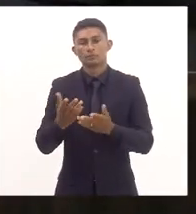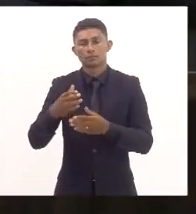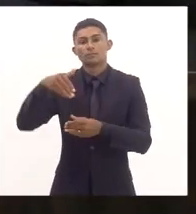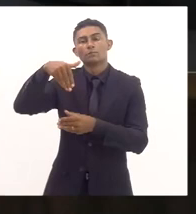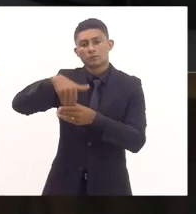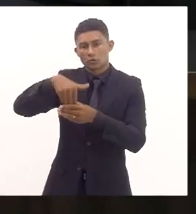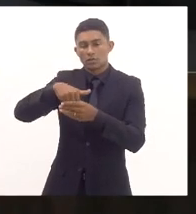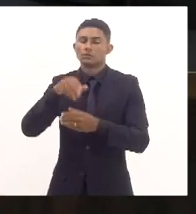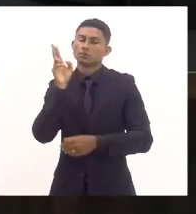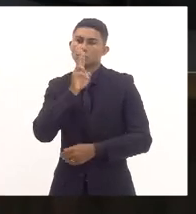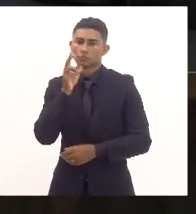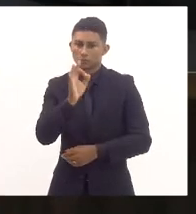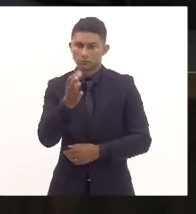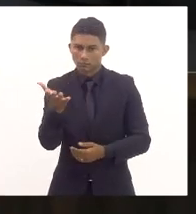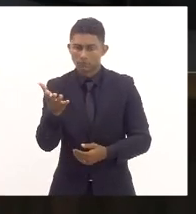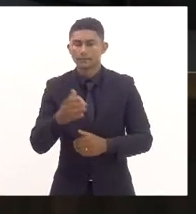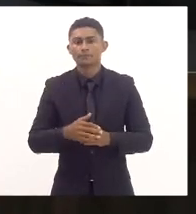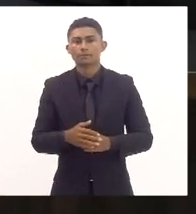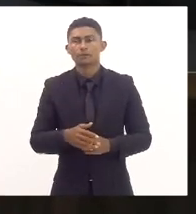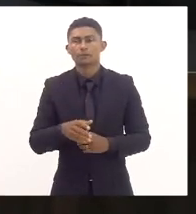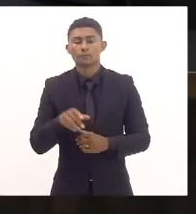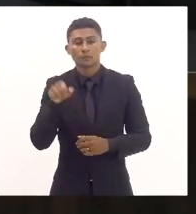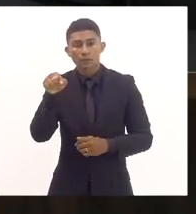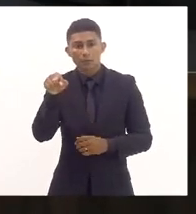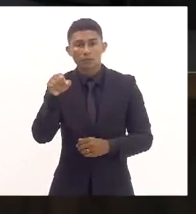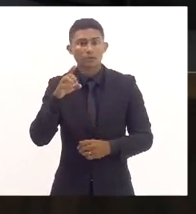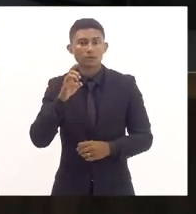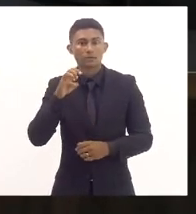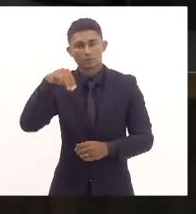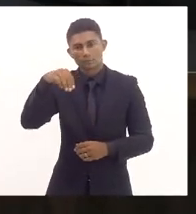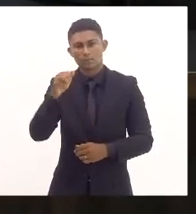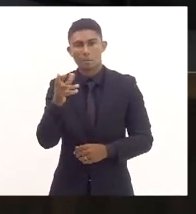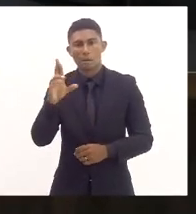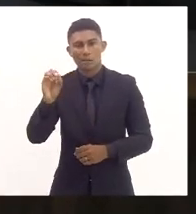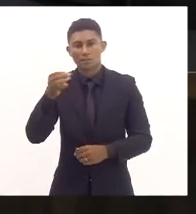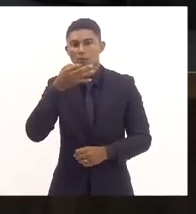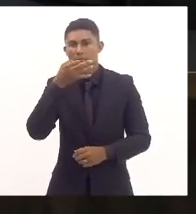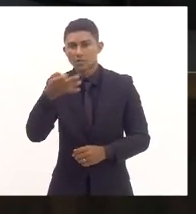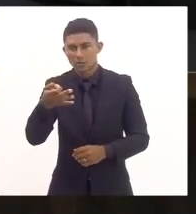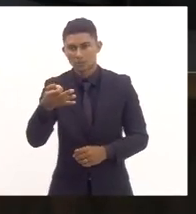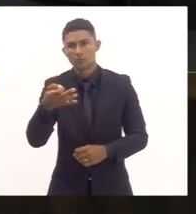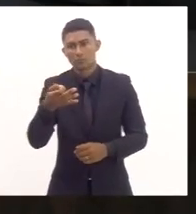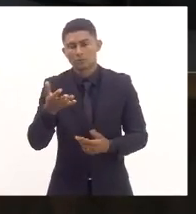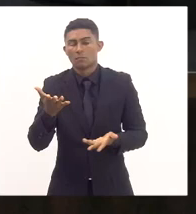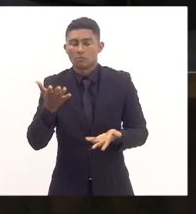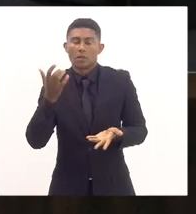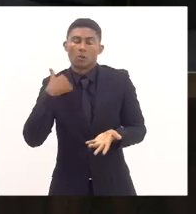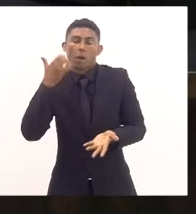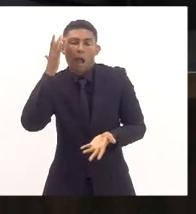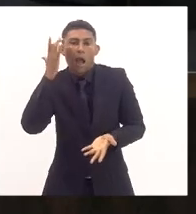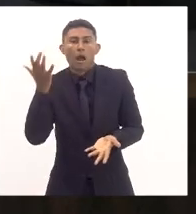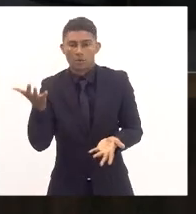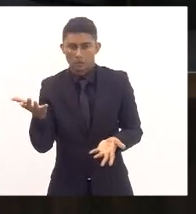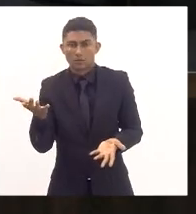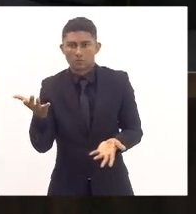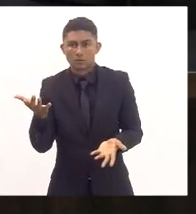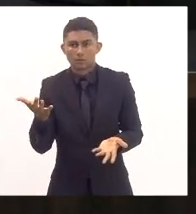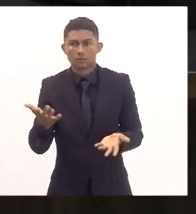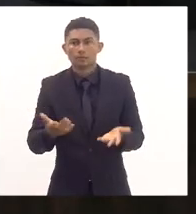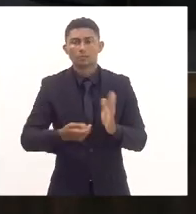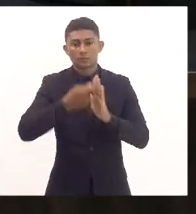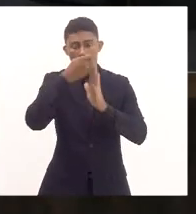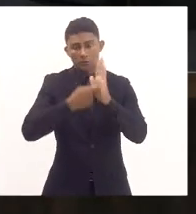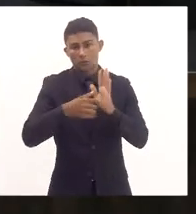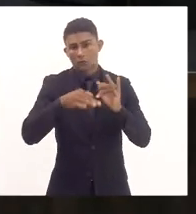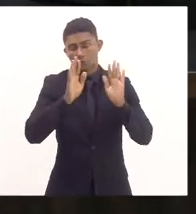Jataí urgência sim então que pode acontecer o máximo da aparecer concluído do substitutivo no meu entendimento com forma